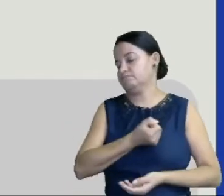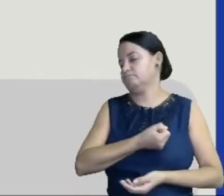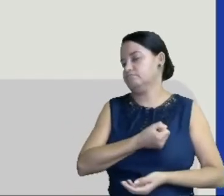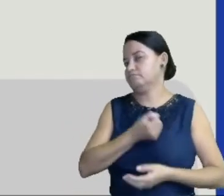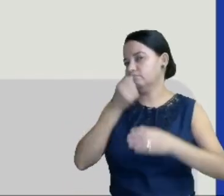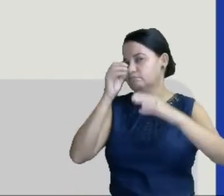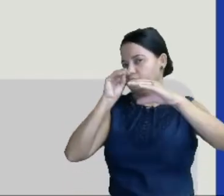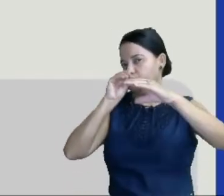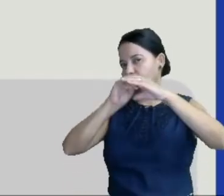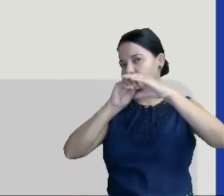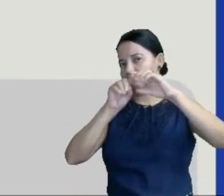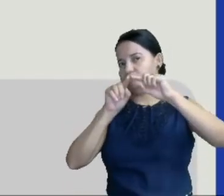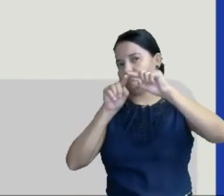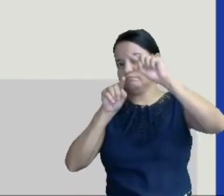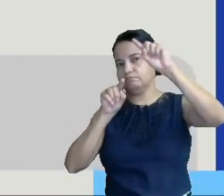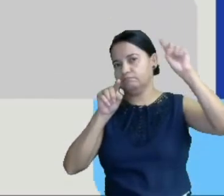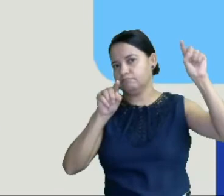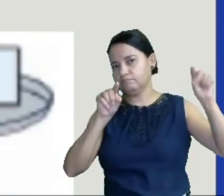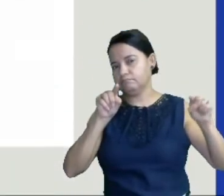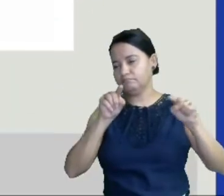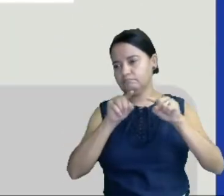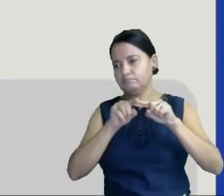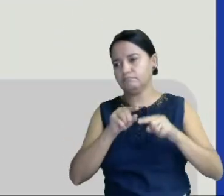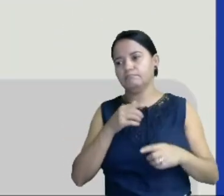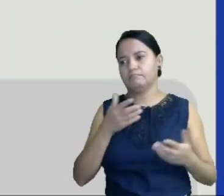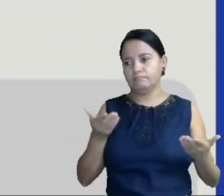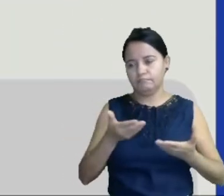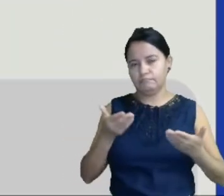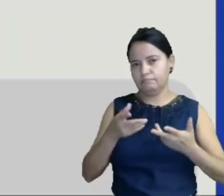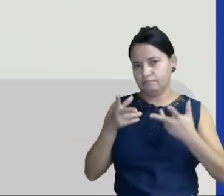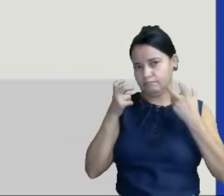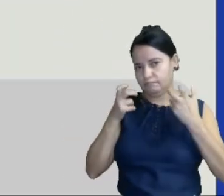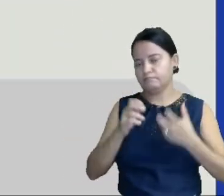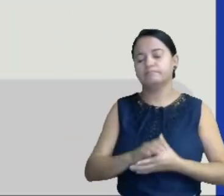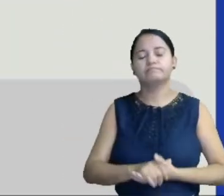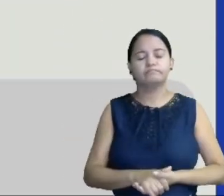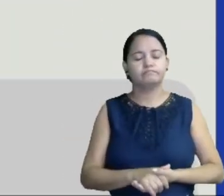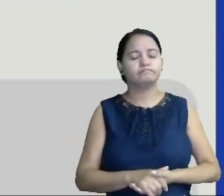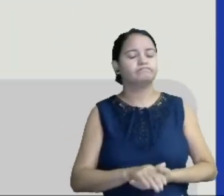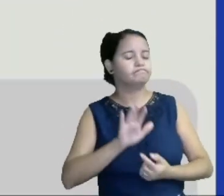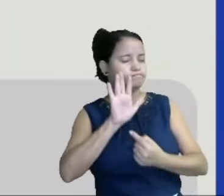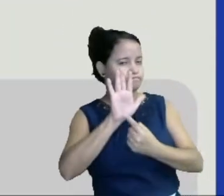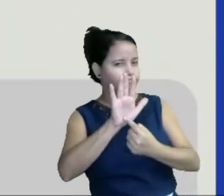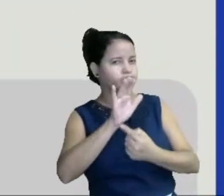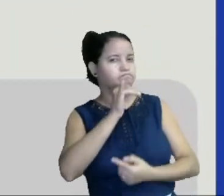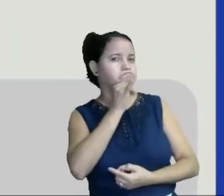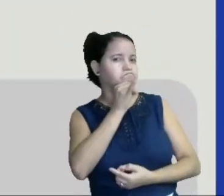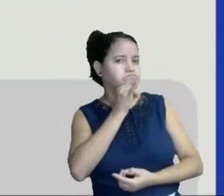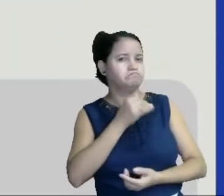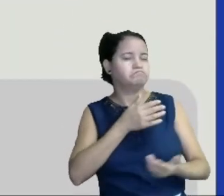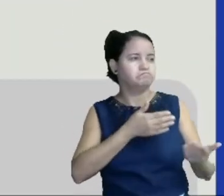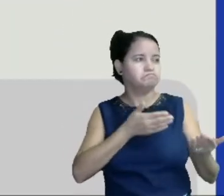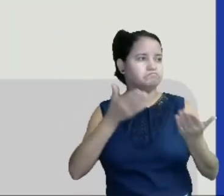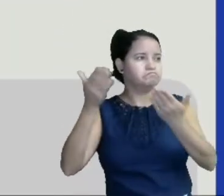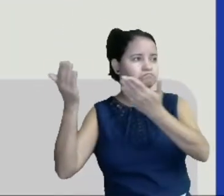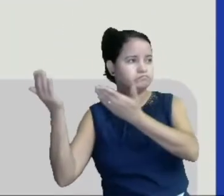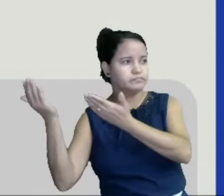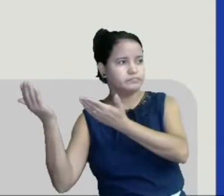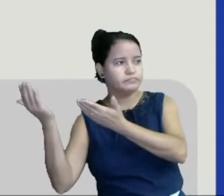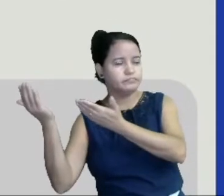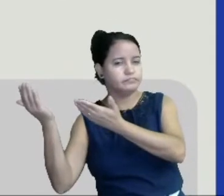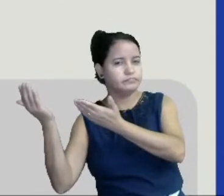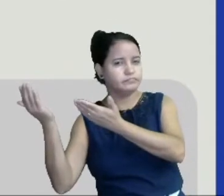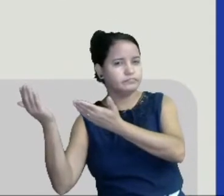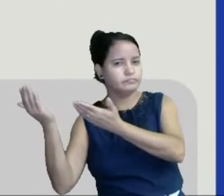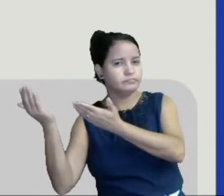que mantém esse equilíbrio Então vamos lá perceber nessa balança aí então eu trouxe aqui essa representação não trouxe